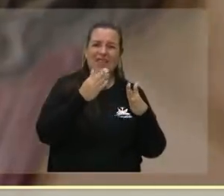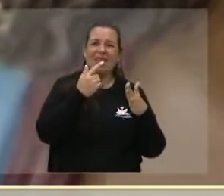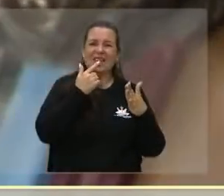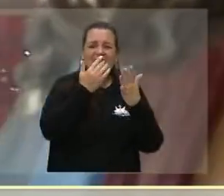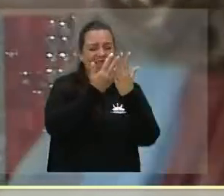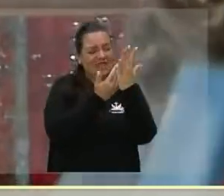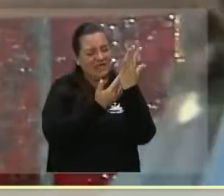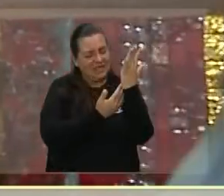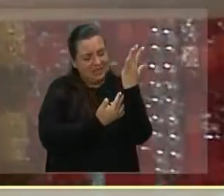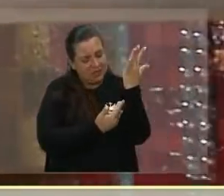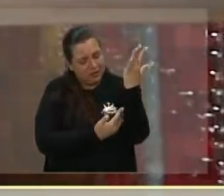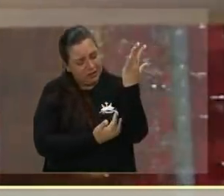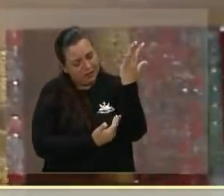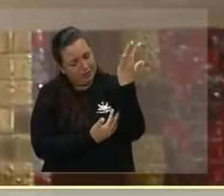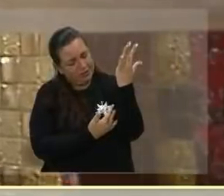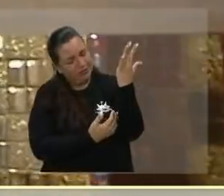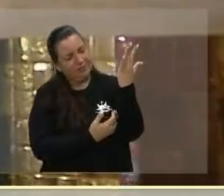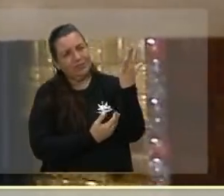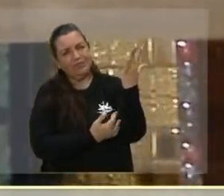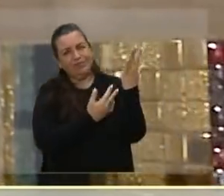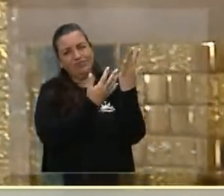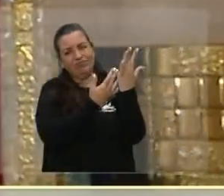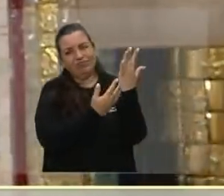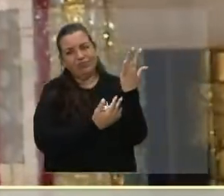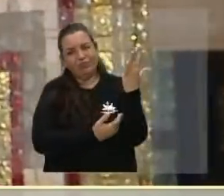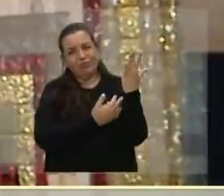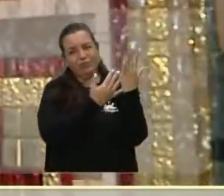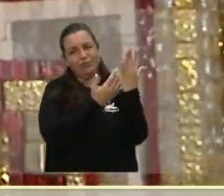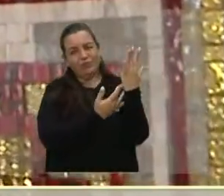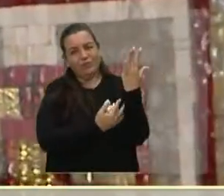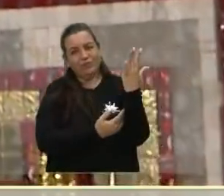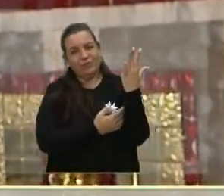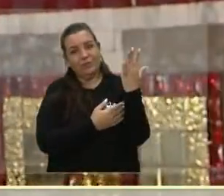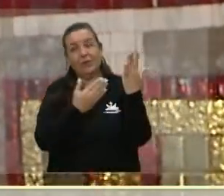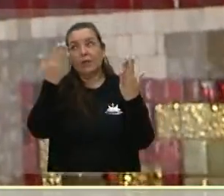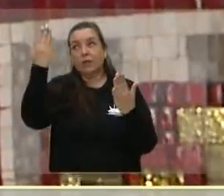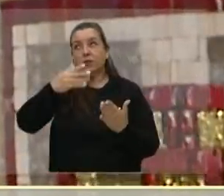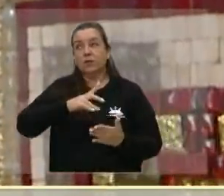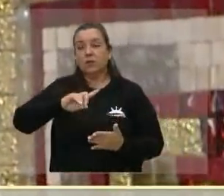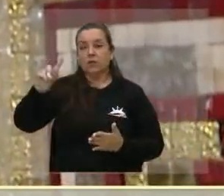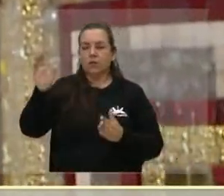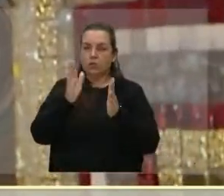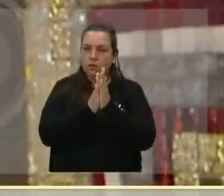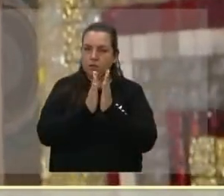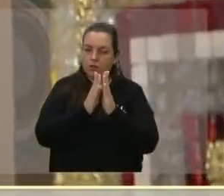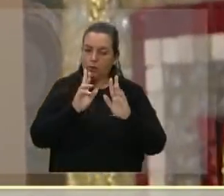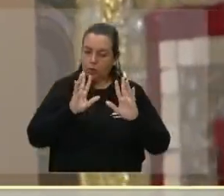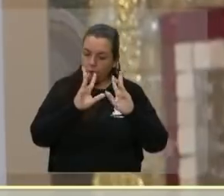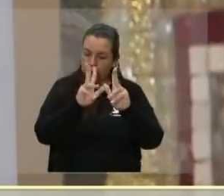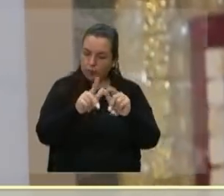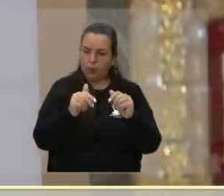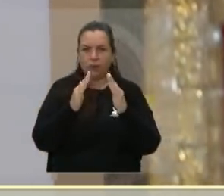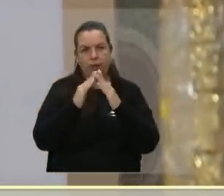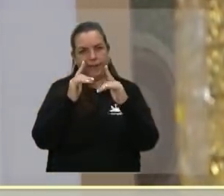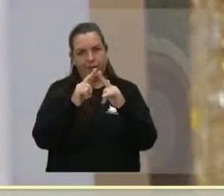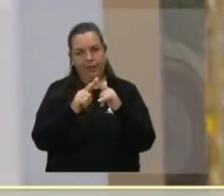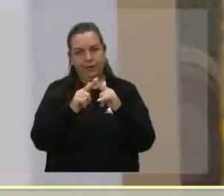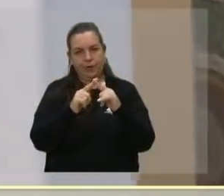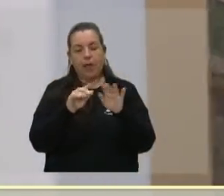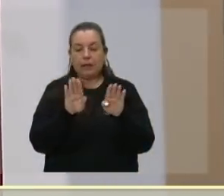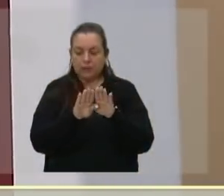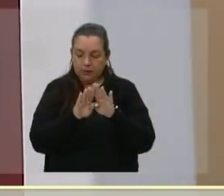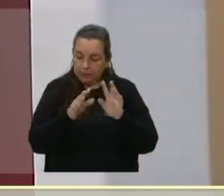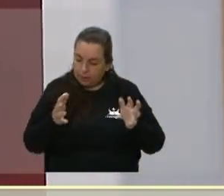sangrando já está diante de deus intercedendo para igreja é isso